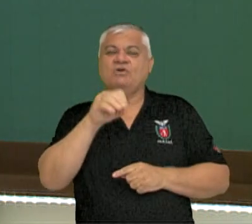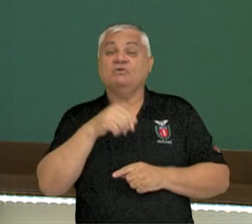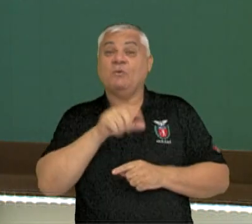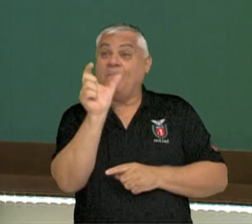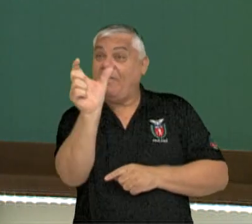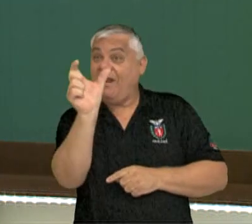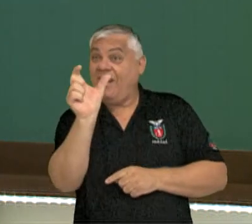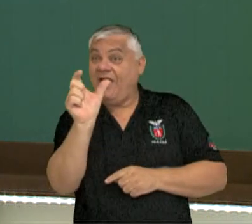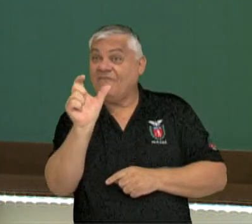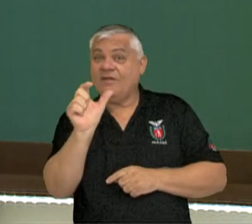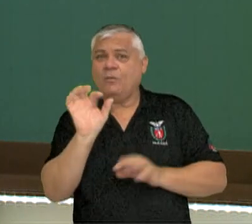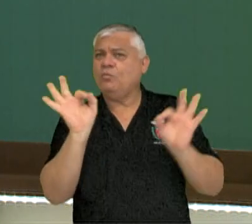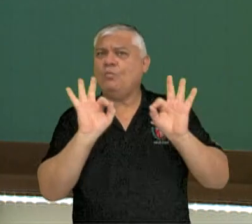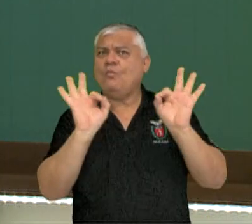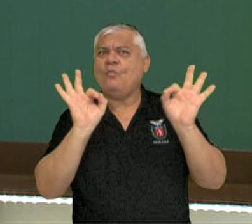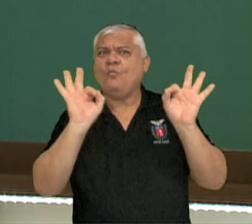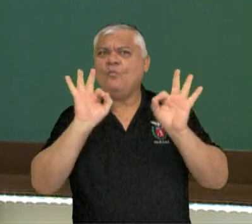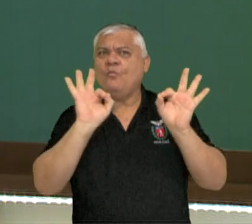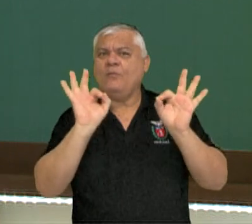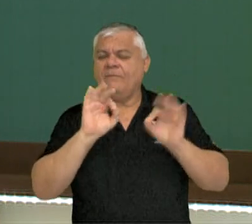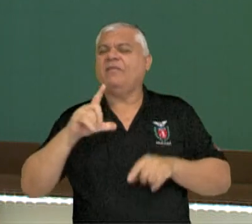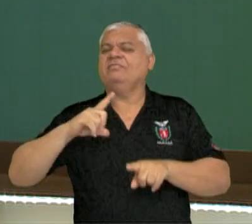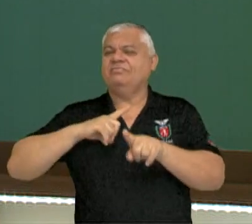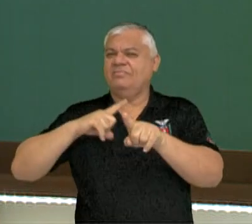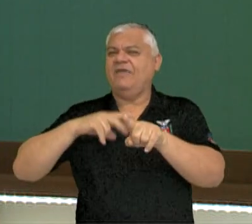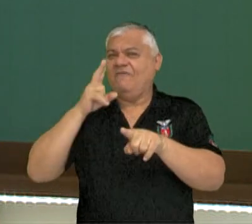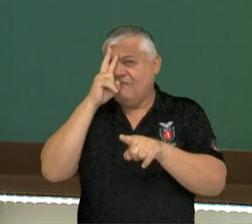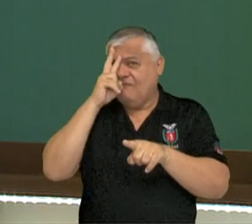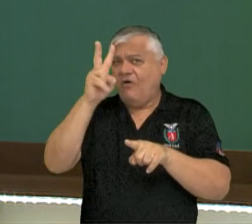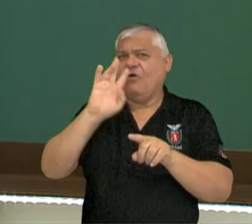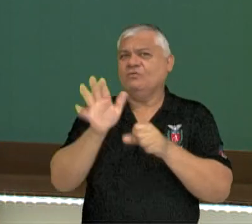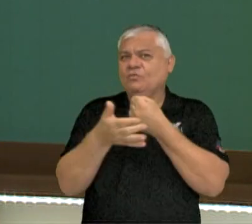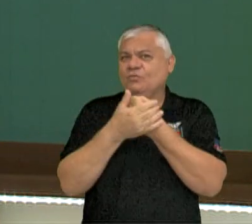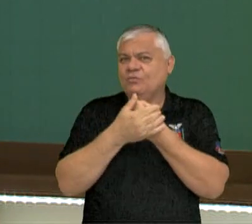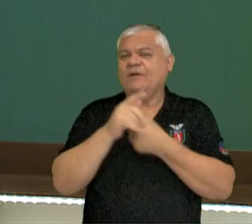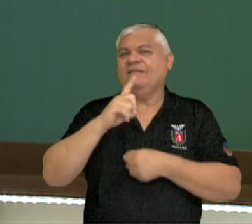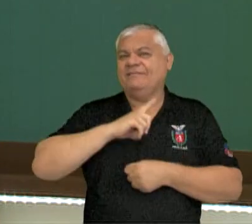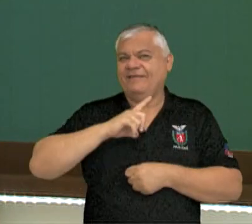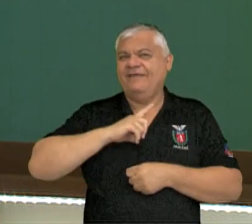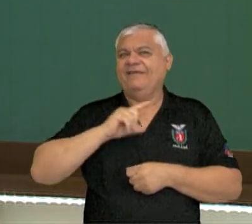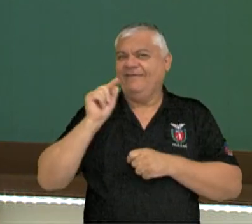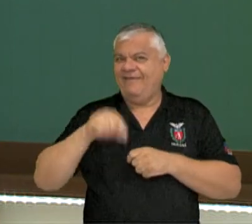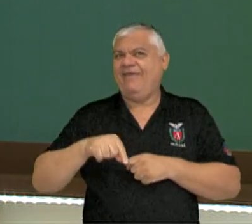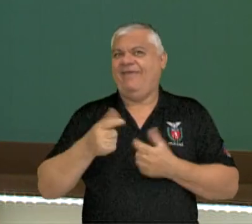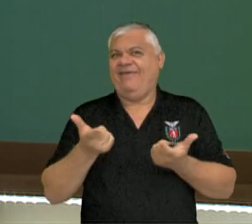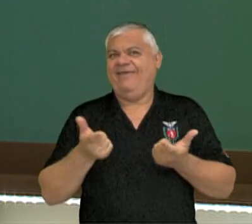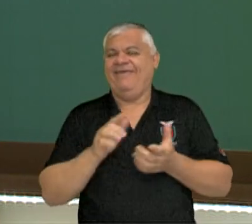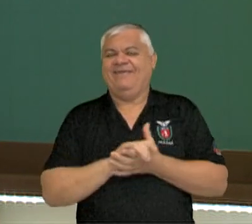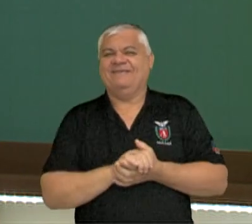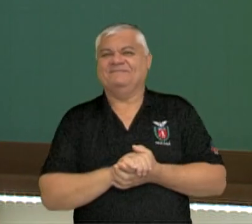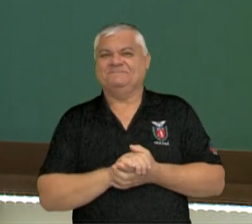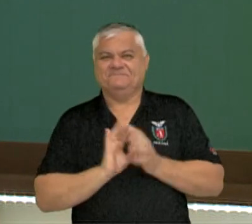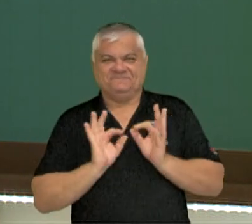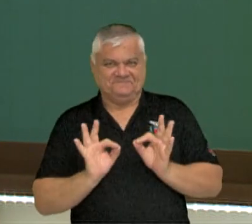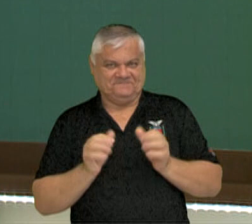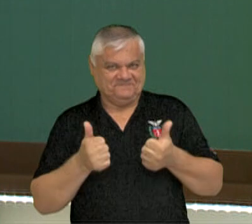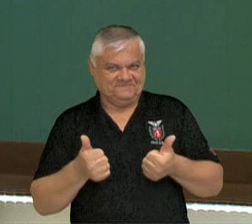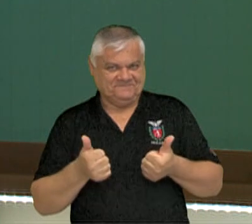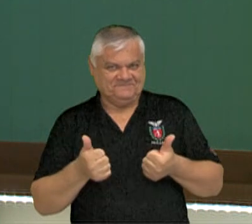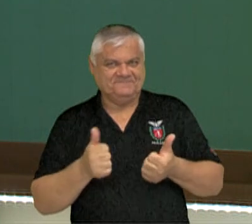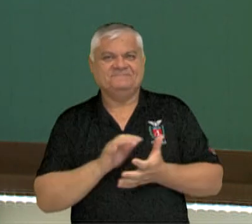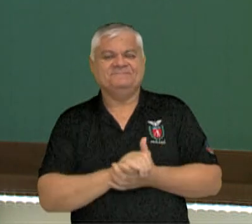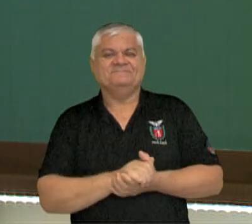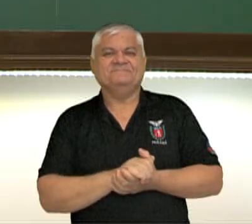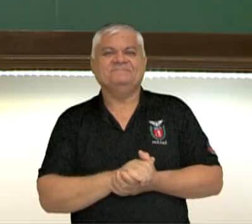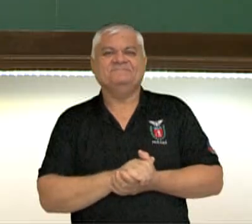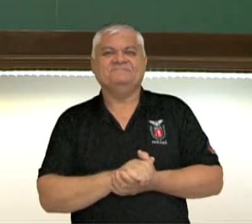palavras possuem, mesmo que não esteja lá na parte escrita, né? O acento graficamente presente. Beleza?